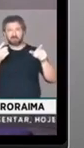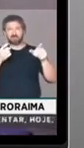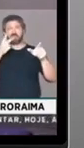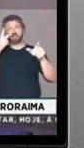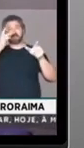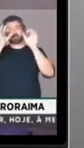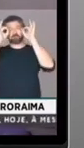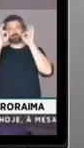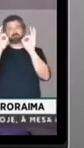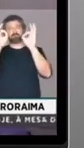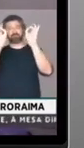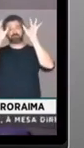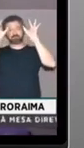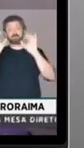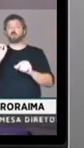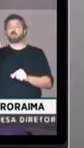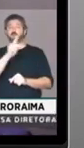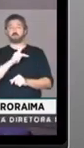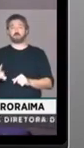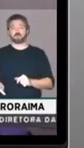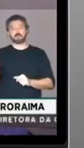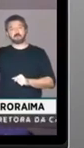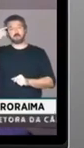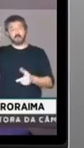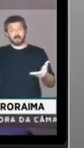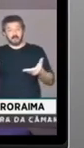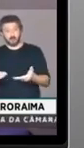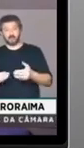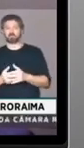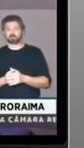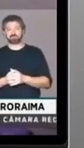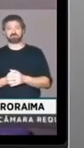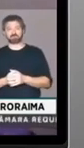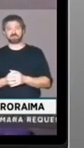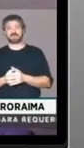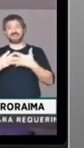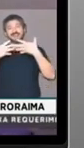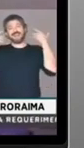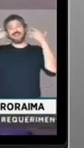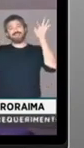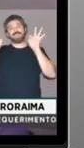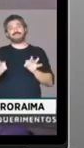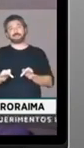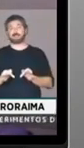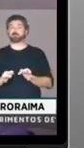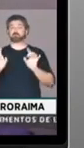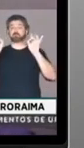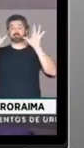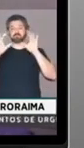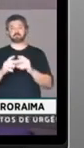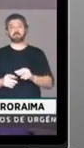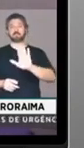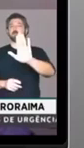crava exatamente aquilo que o presidente está considerando neste momento político: alegria e felicidade. Mas o